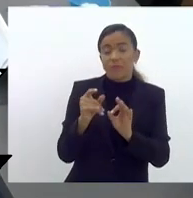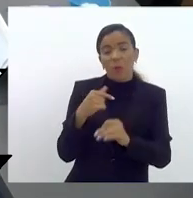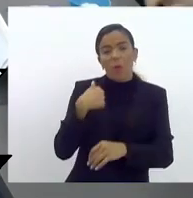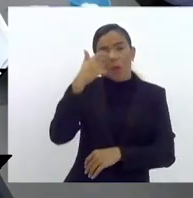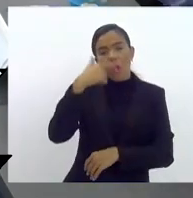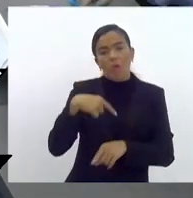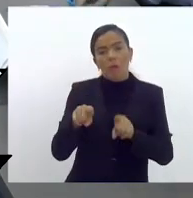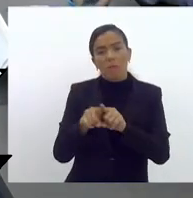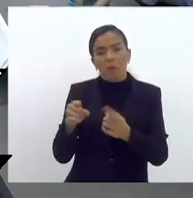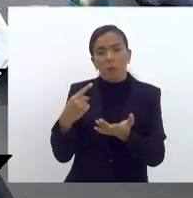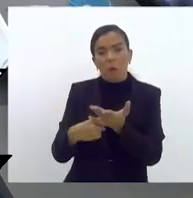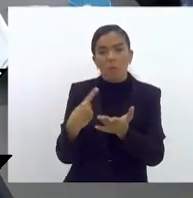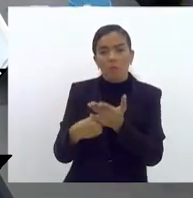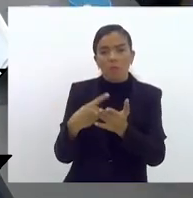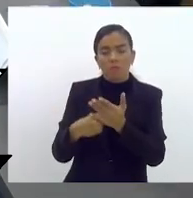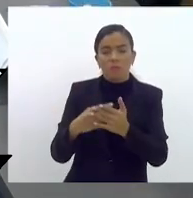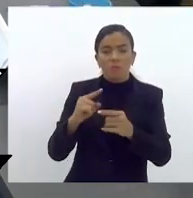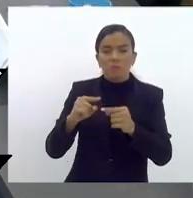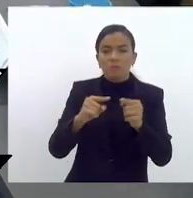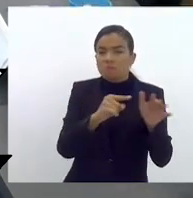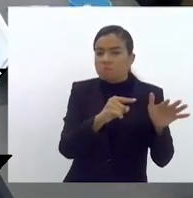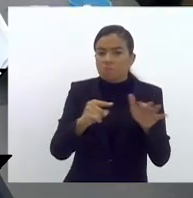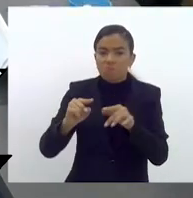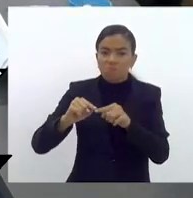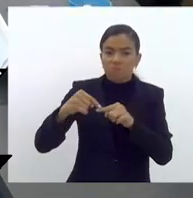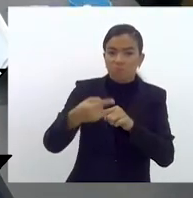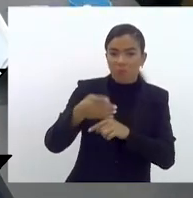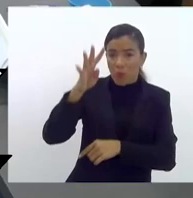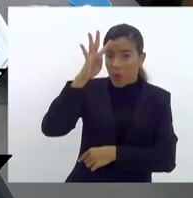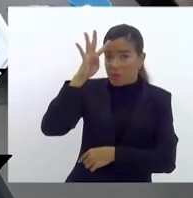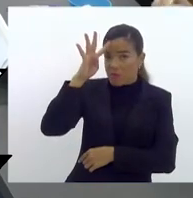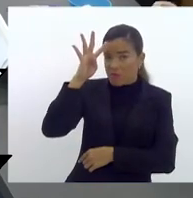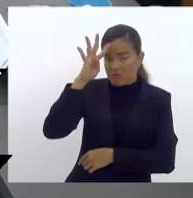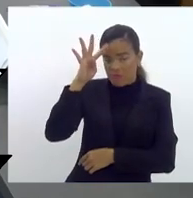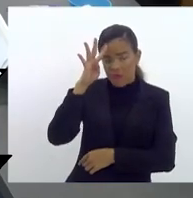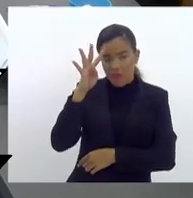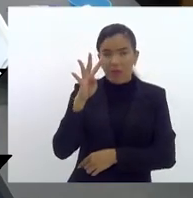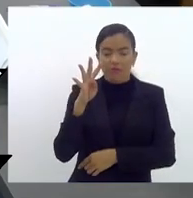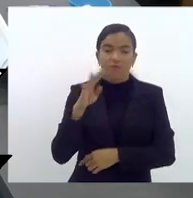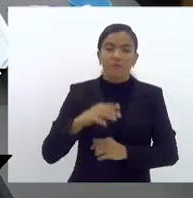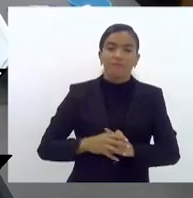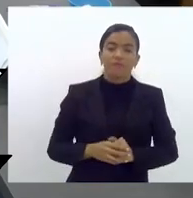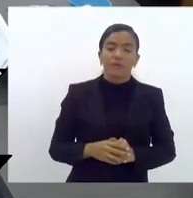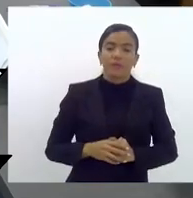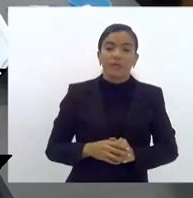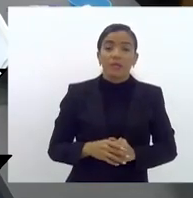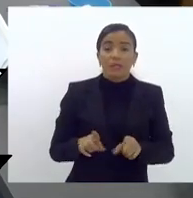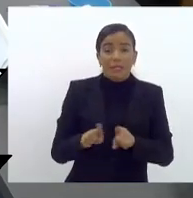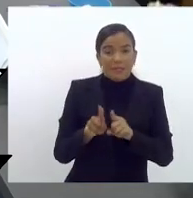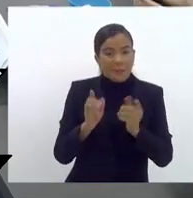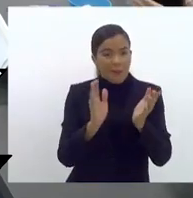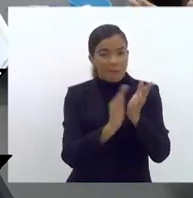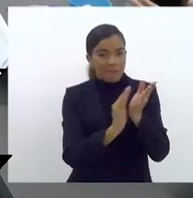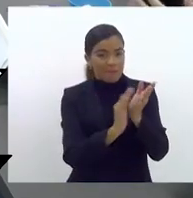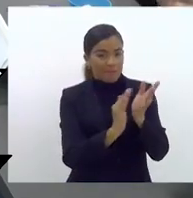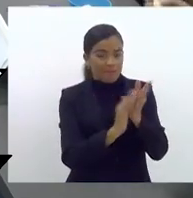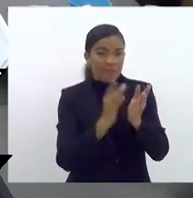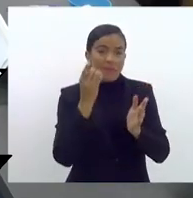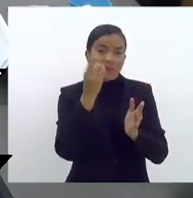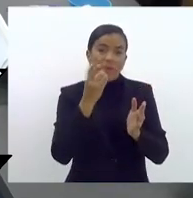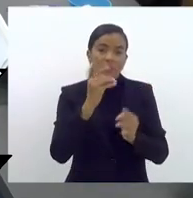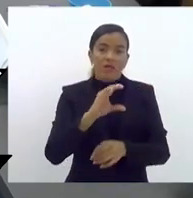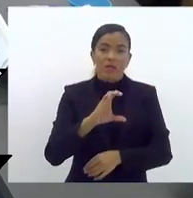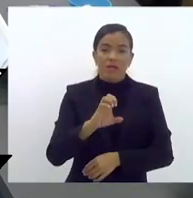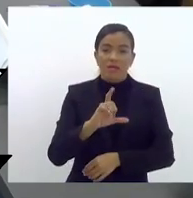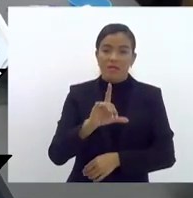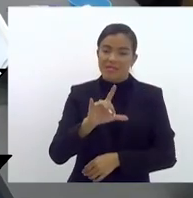trazer a pauta na quarta-feira de qualquer tipo de qualquer forma e parabenizar a deputada Célia que poderia ter usado